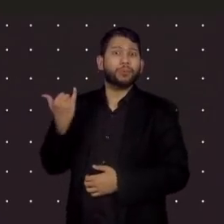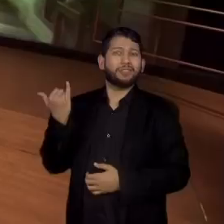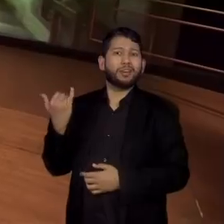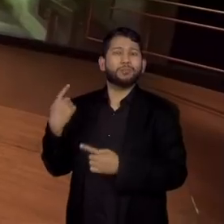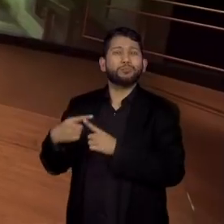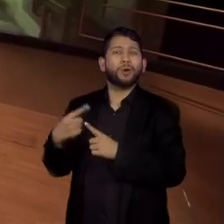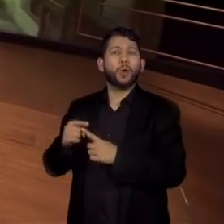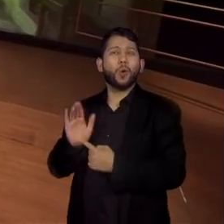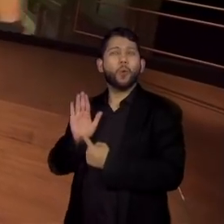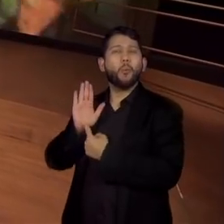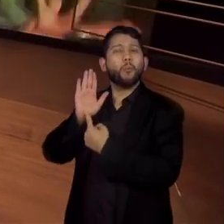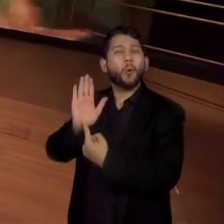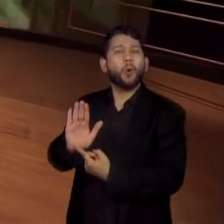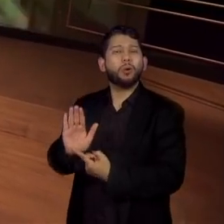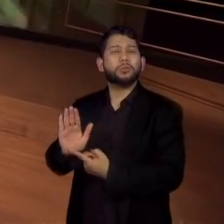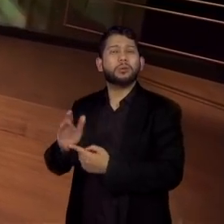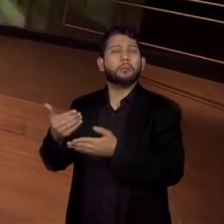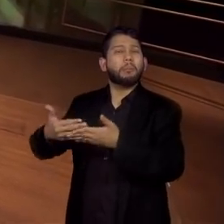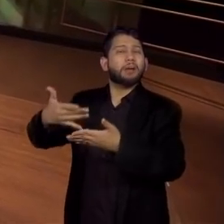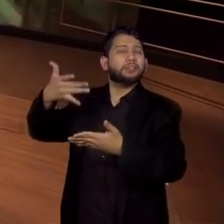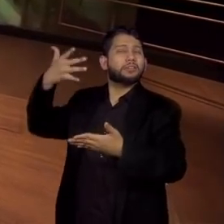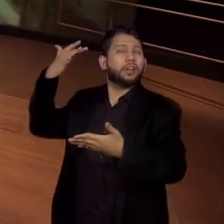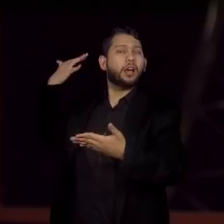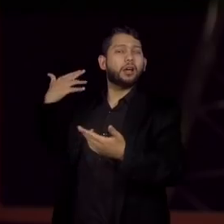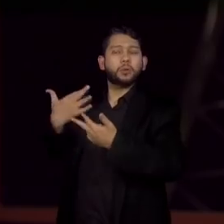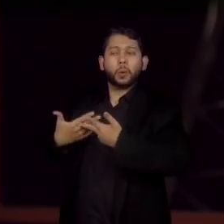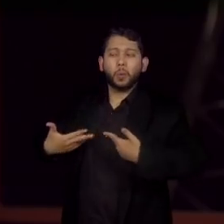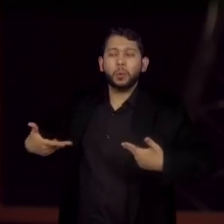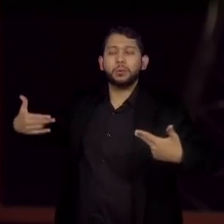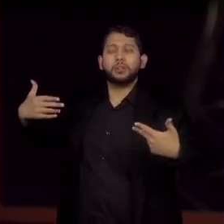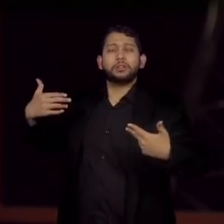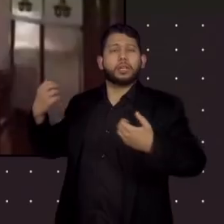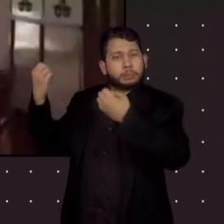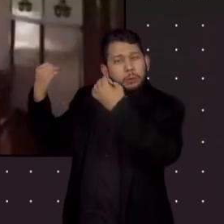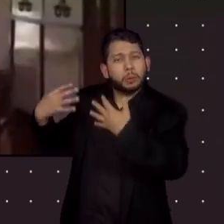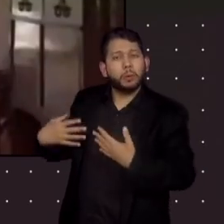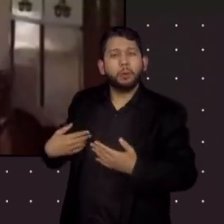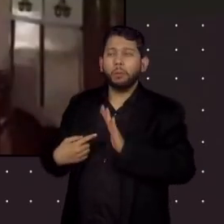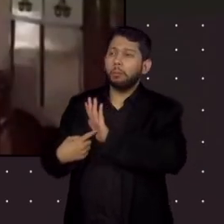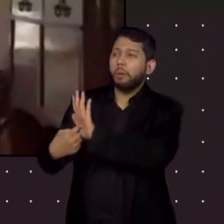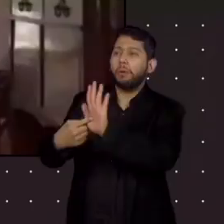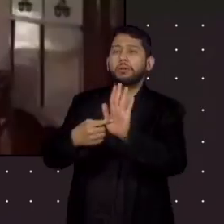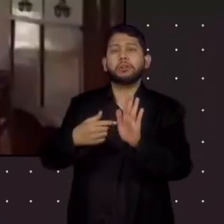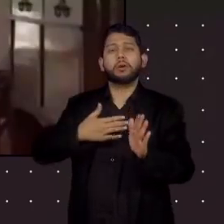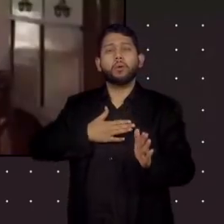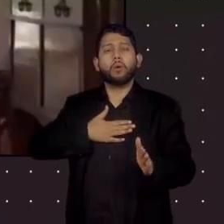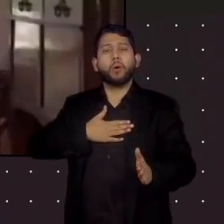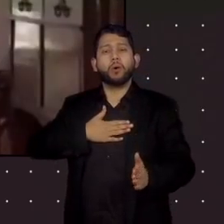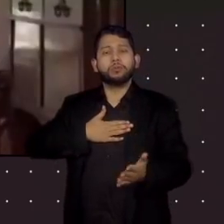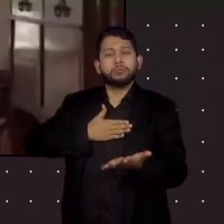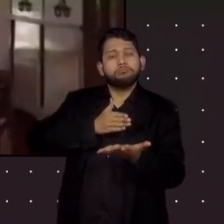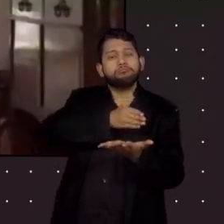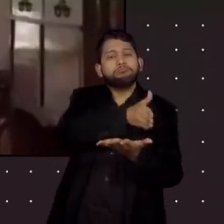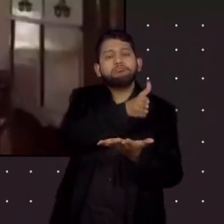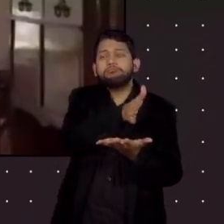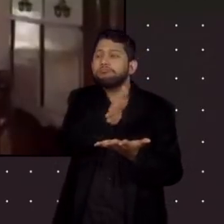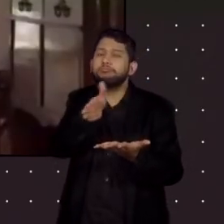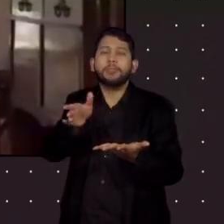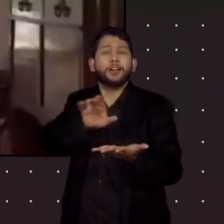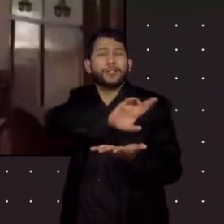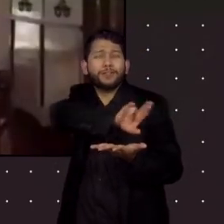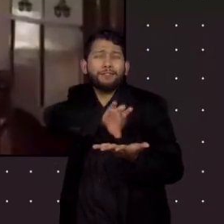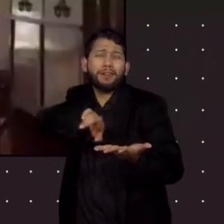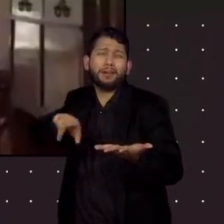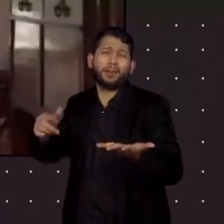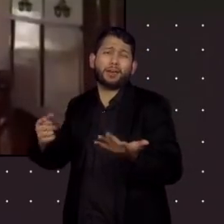apresento de tudo isso, um pouco de tudo isso, né, de tudo isso que ele falou, de toda essa